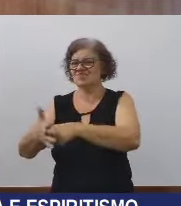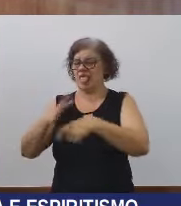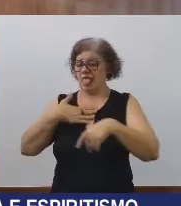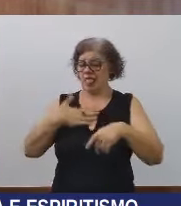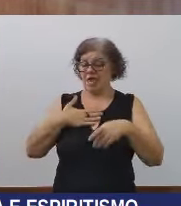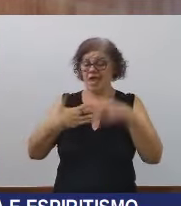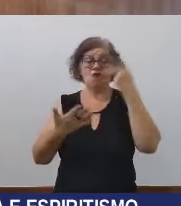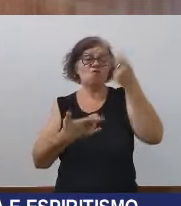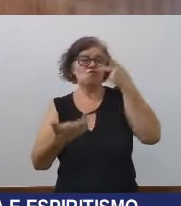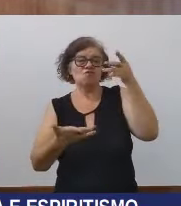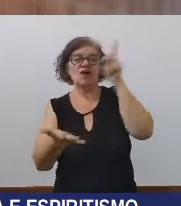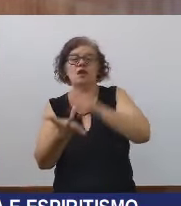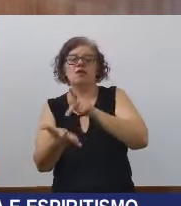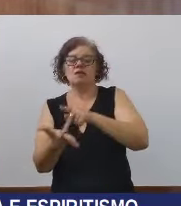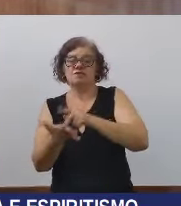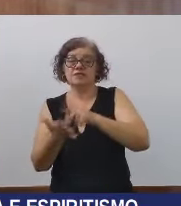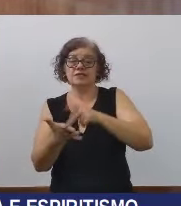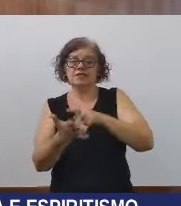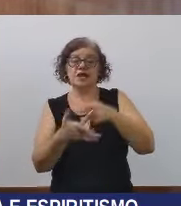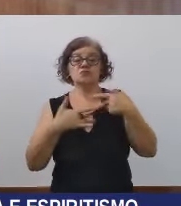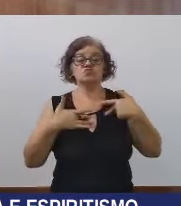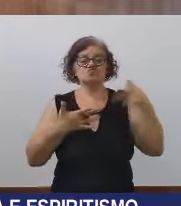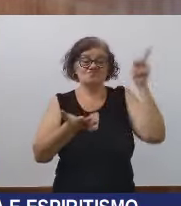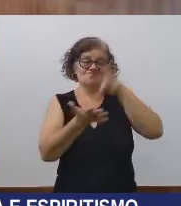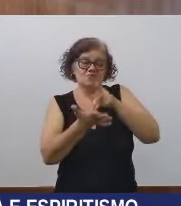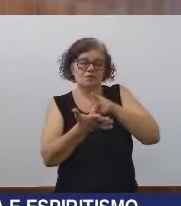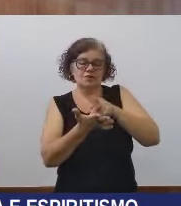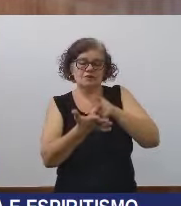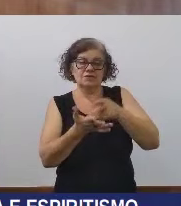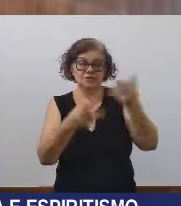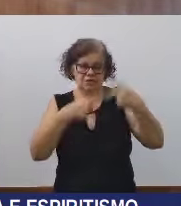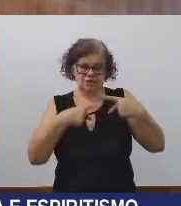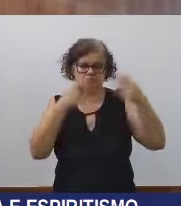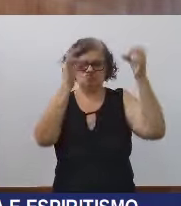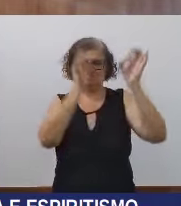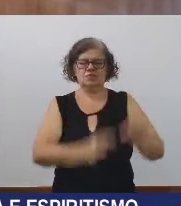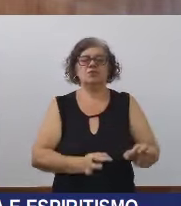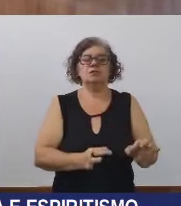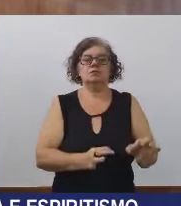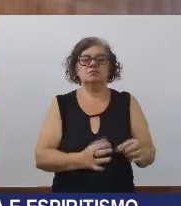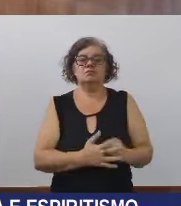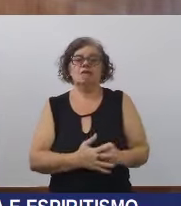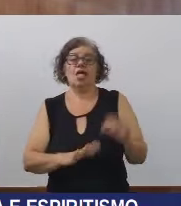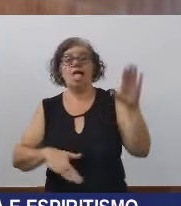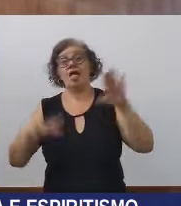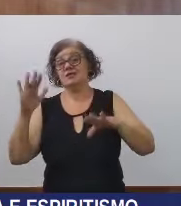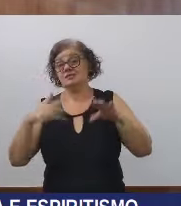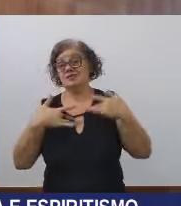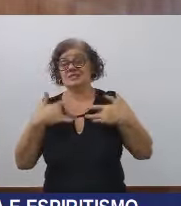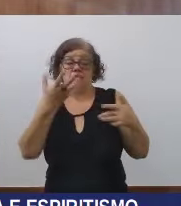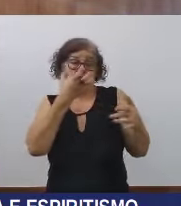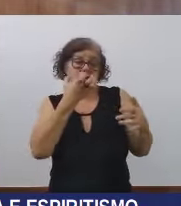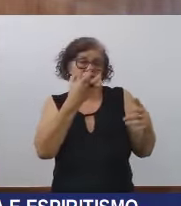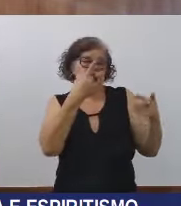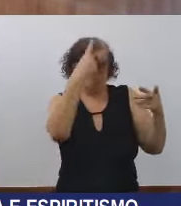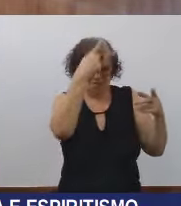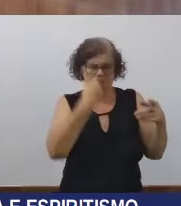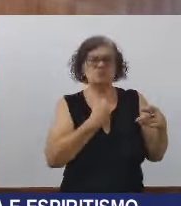a nossa verdade míope, a nossa verdade incompleta das coisas, por tentarmos ter